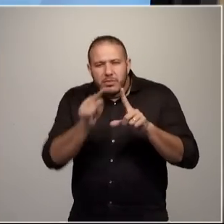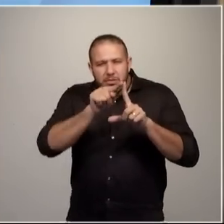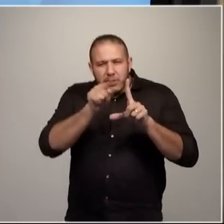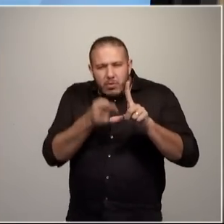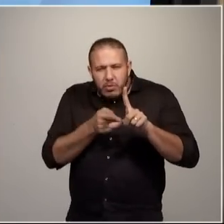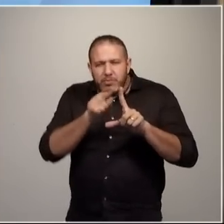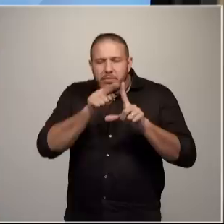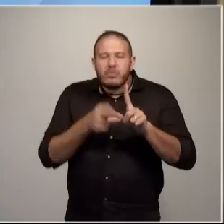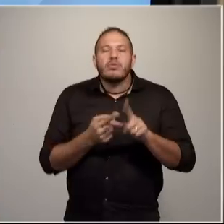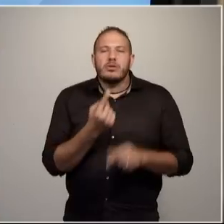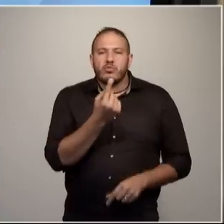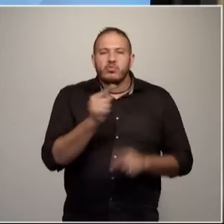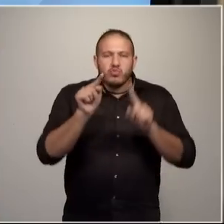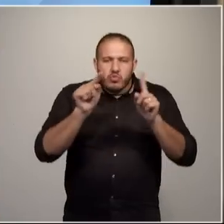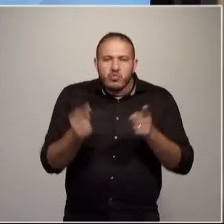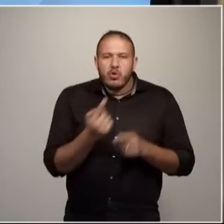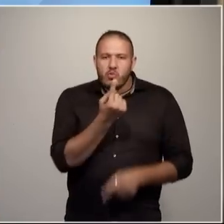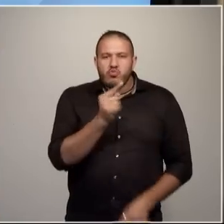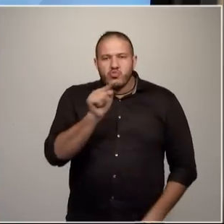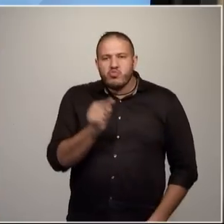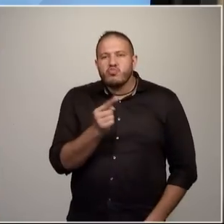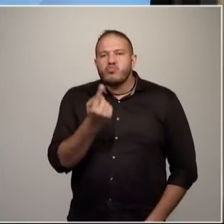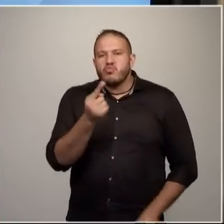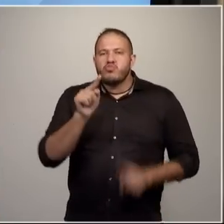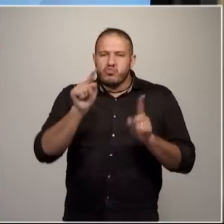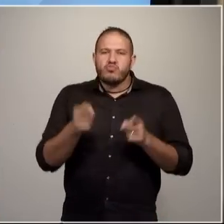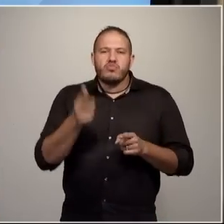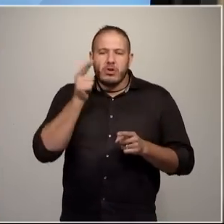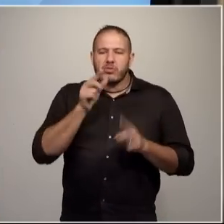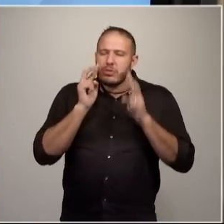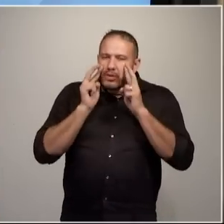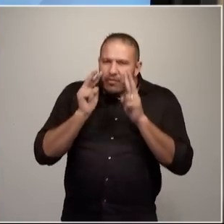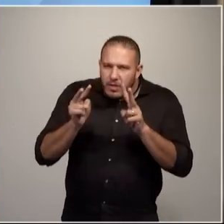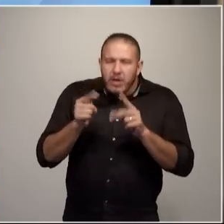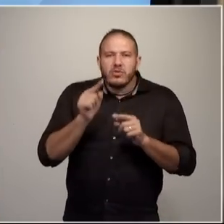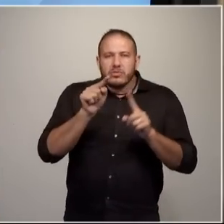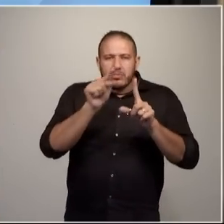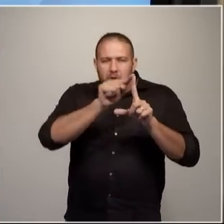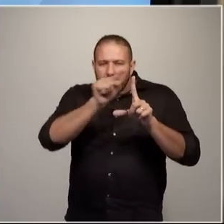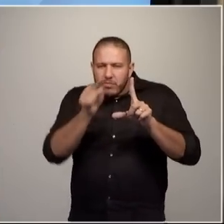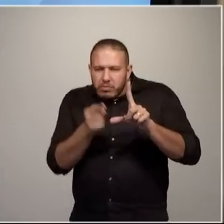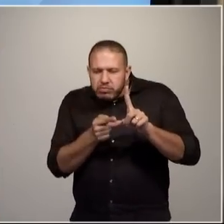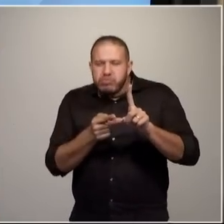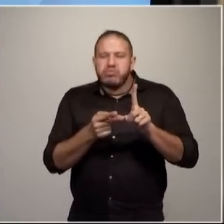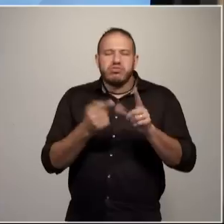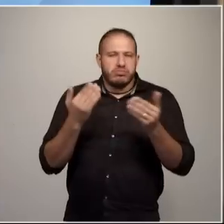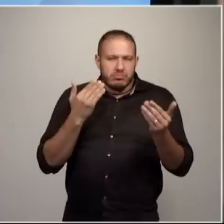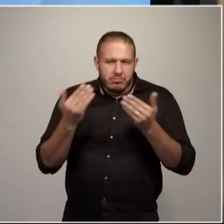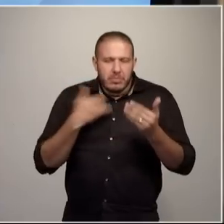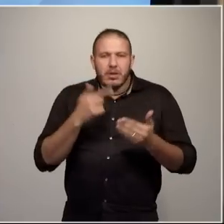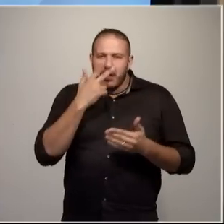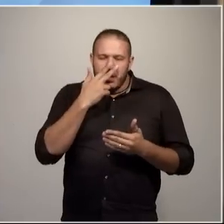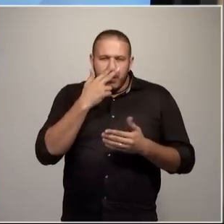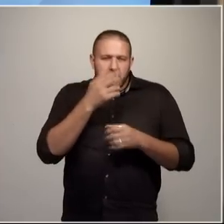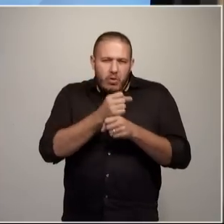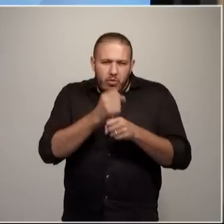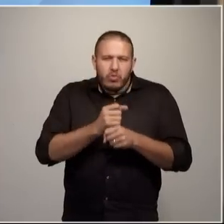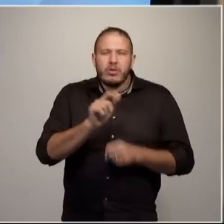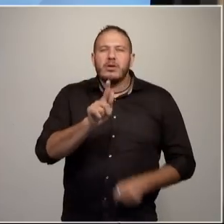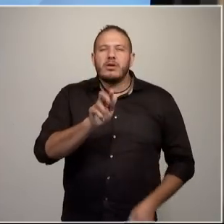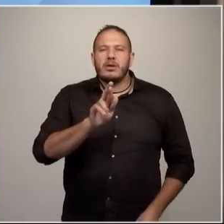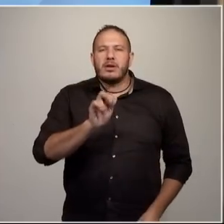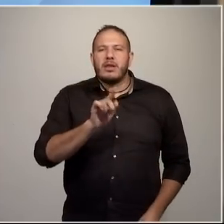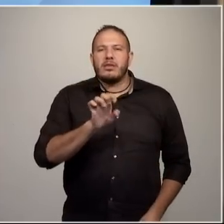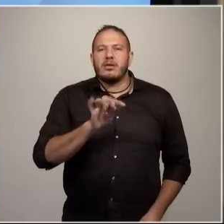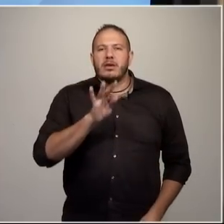1, 1. Porque eu olho para ela como uma curva de nível 9, eu calculo o gradiente da função,